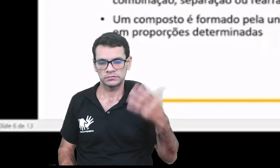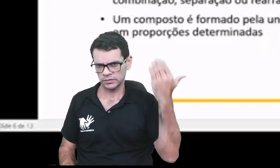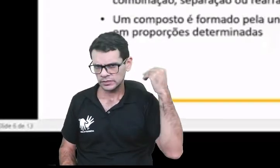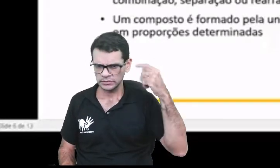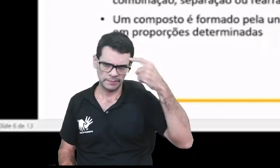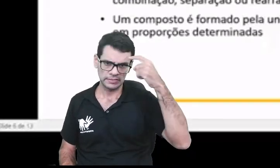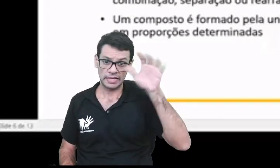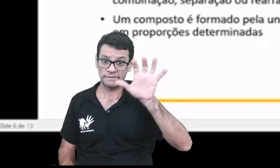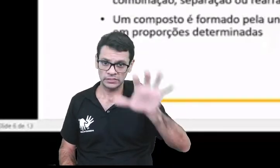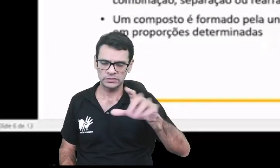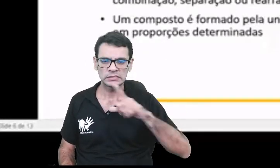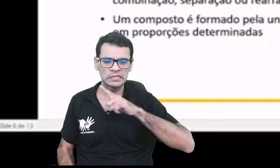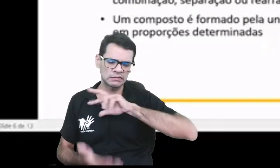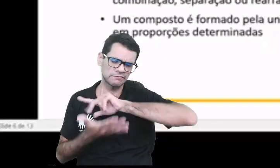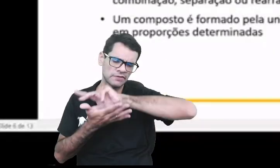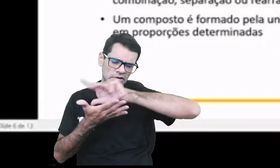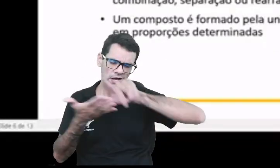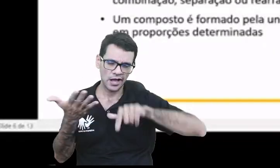Então, tem muitas